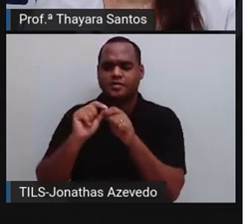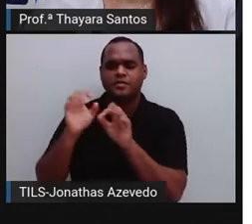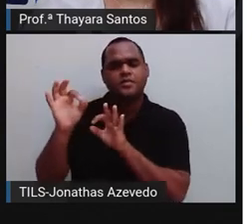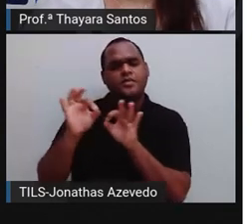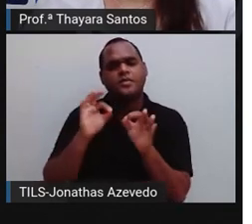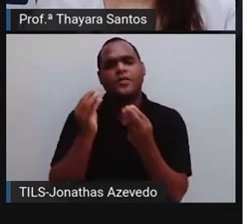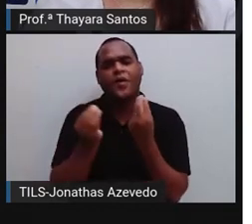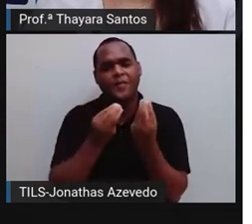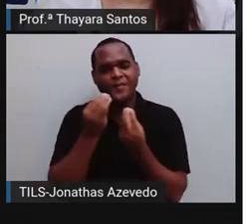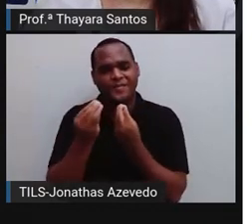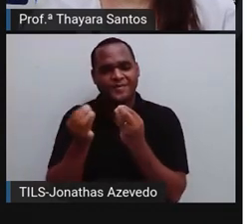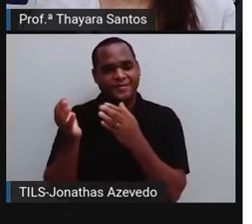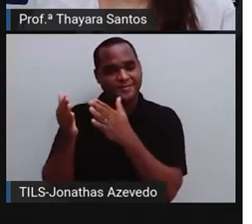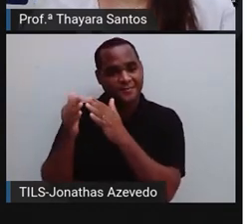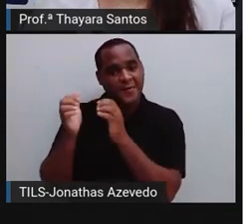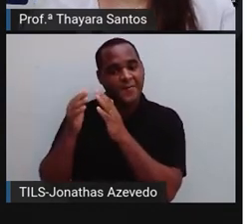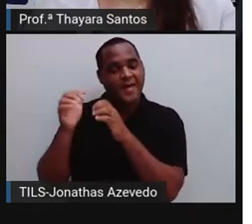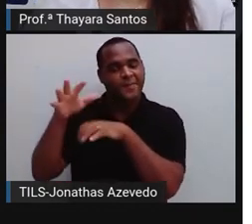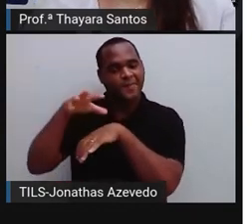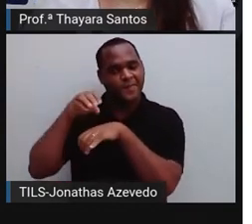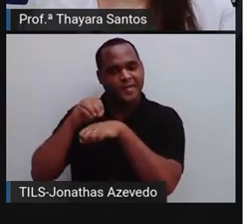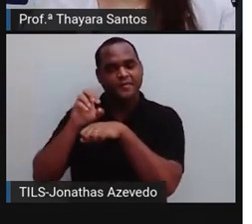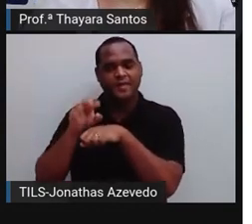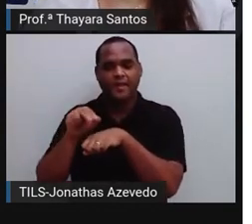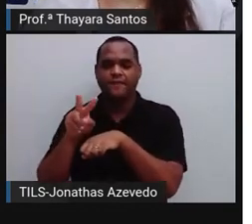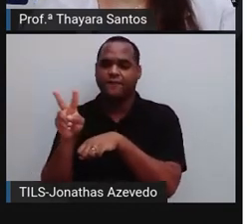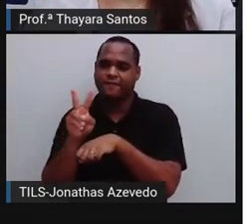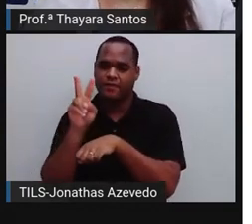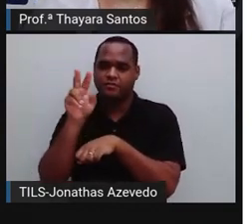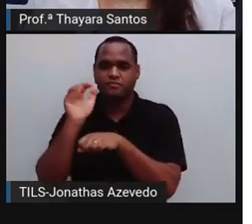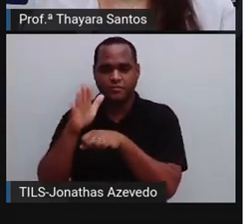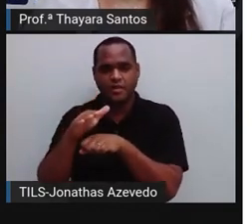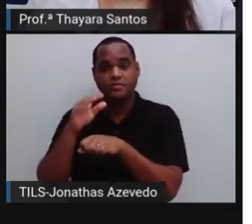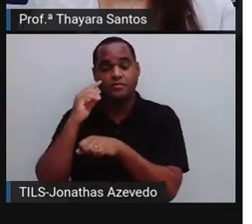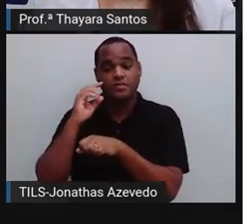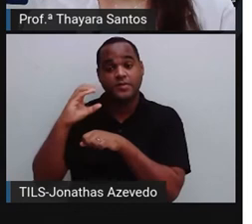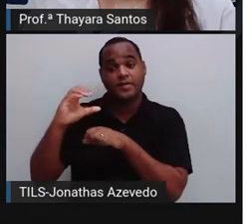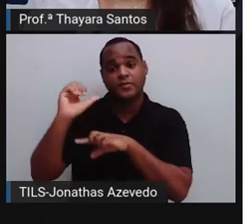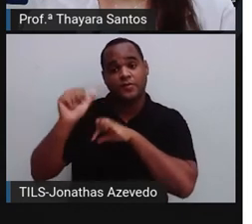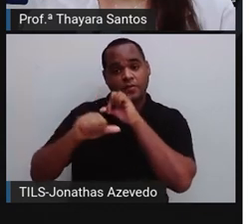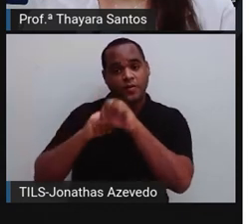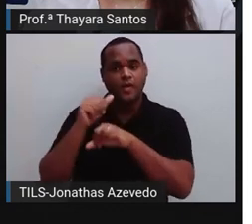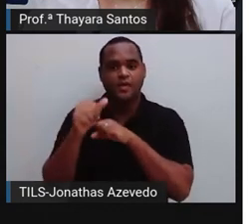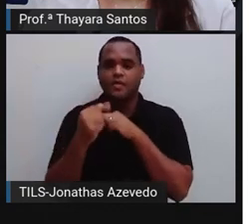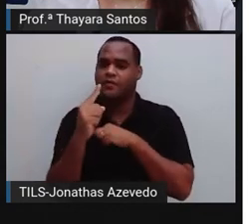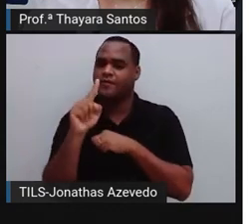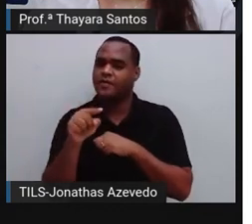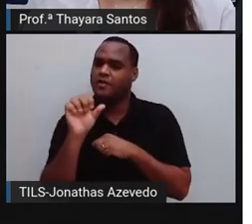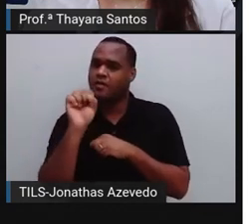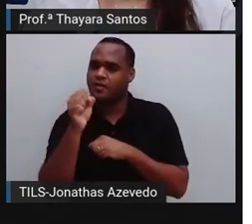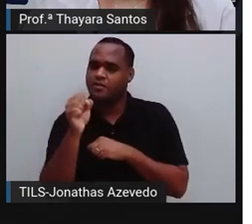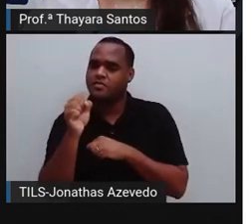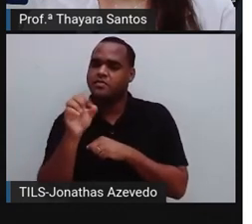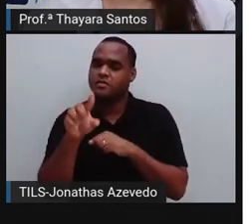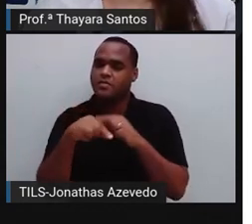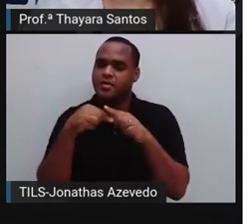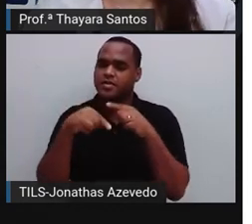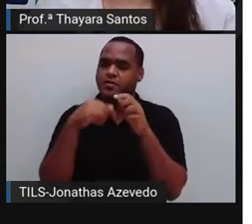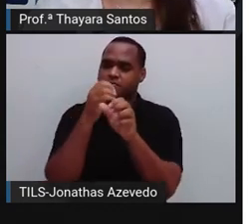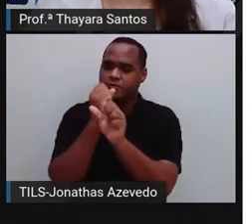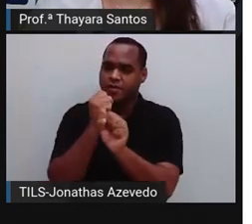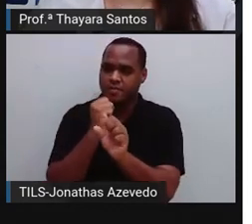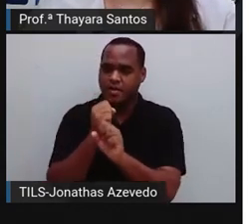isso? A gente vai pegar o valor que a gente já tem em Celsius, multiplicar 1,8 e depois somar